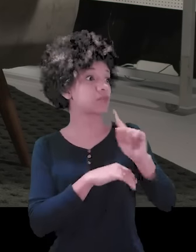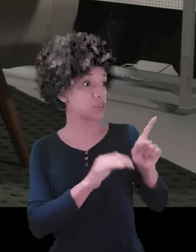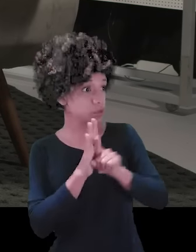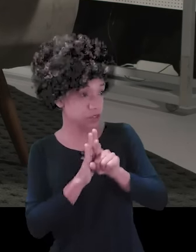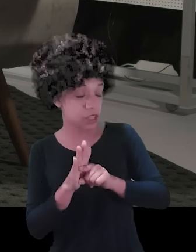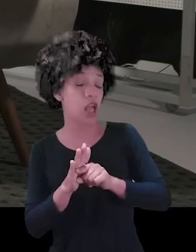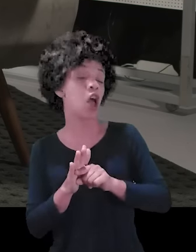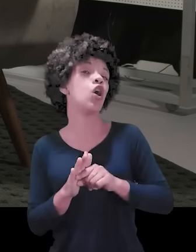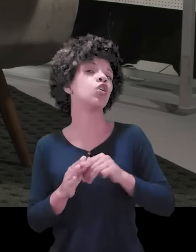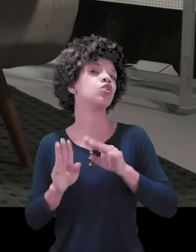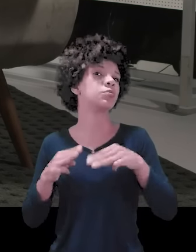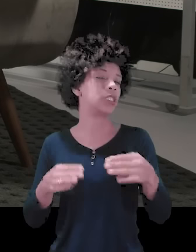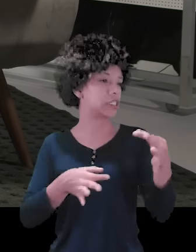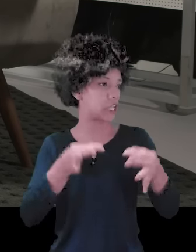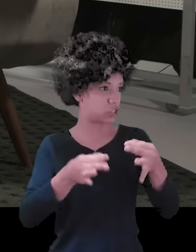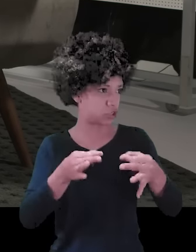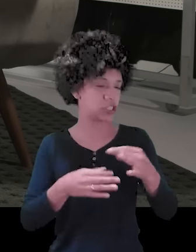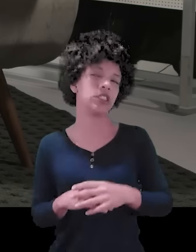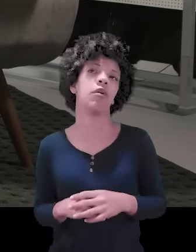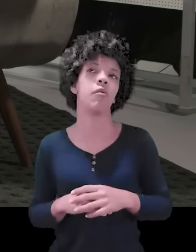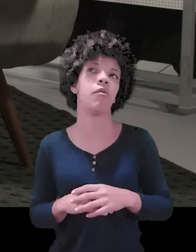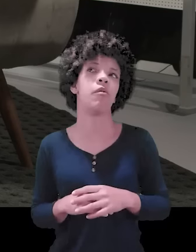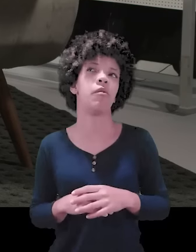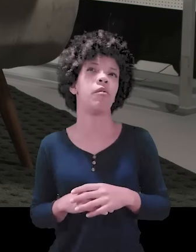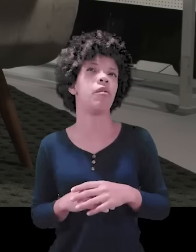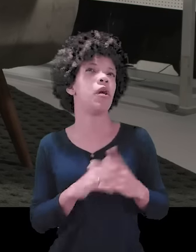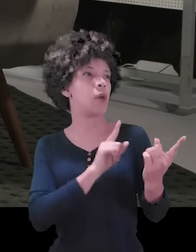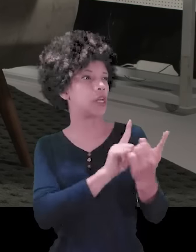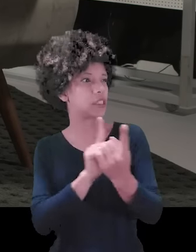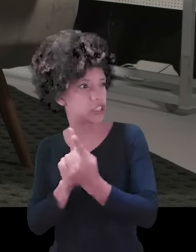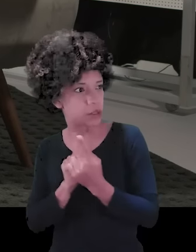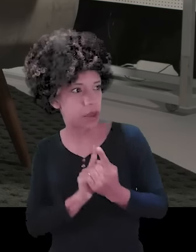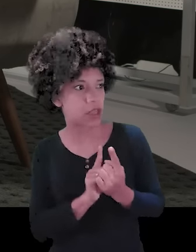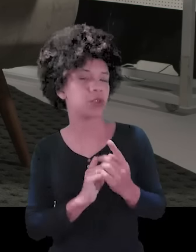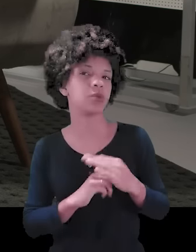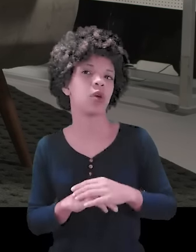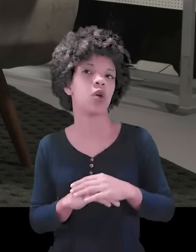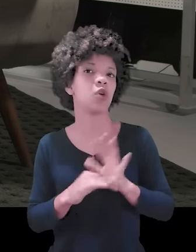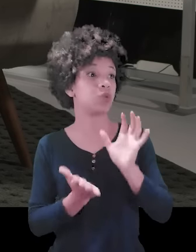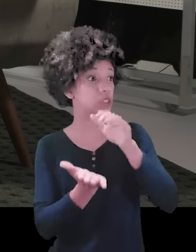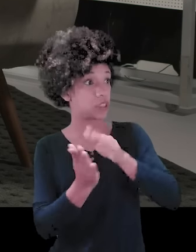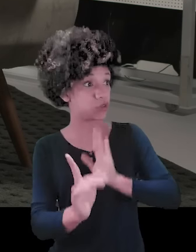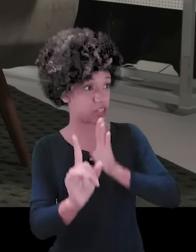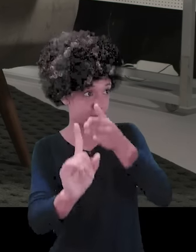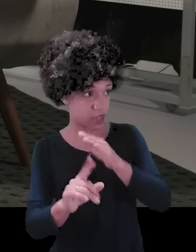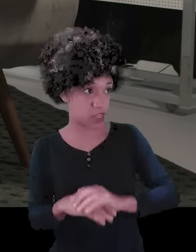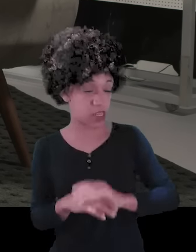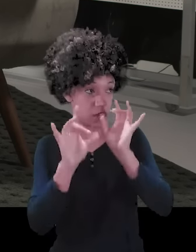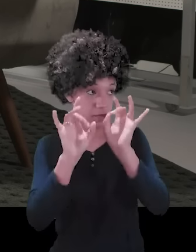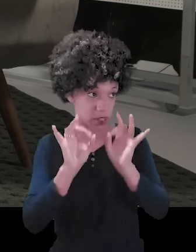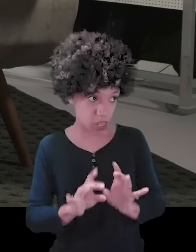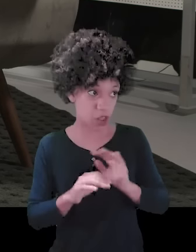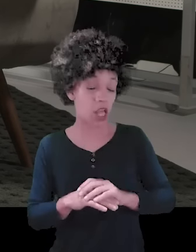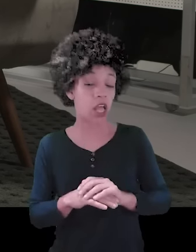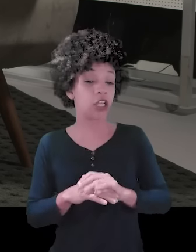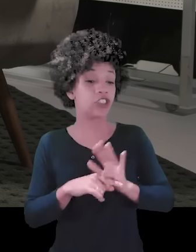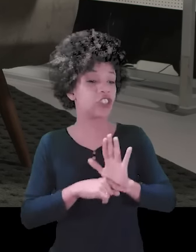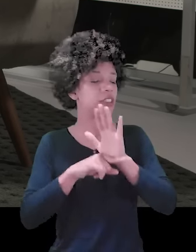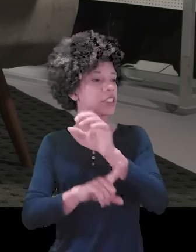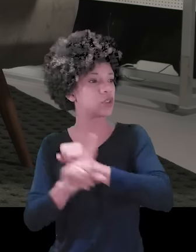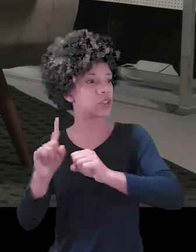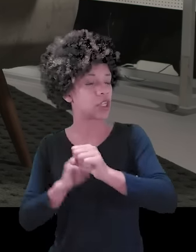último dado do Ministério da Justiça pelo atendimento do centro de referência especializado de assistência social